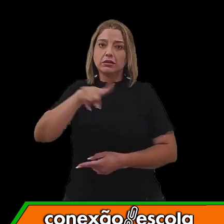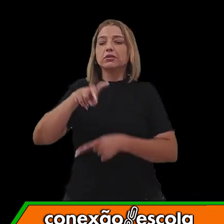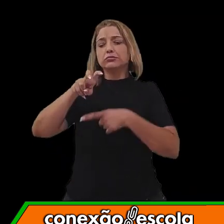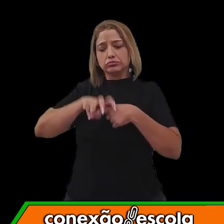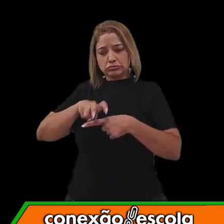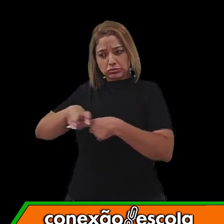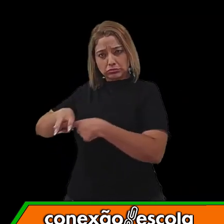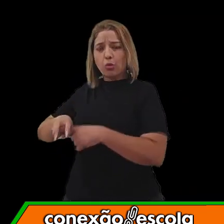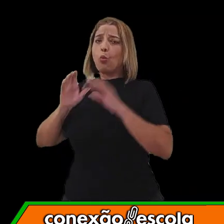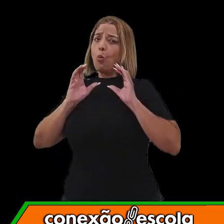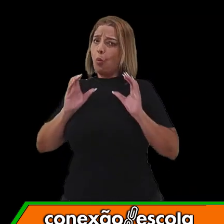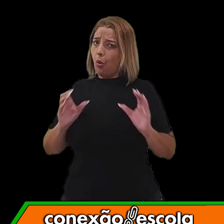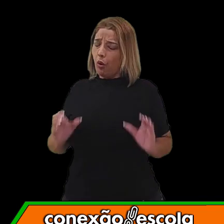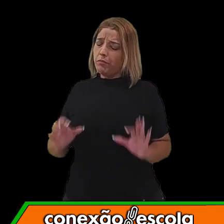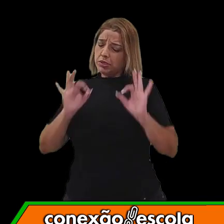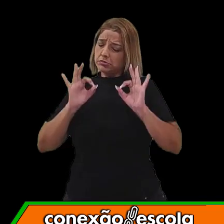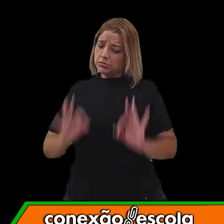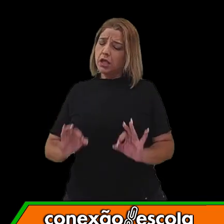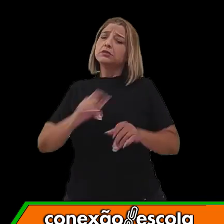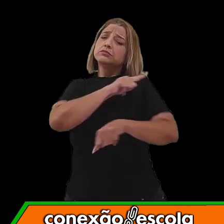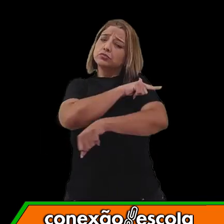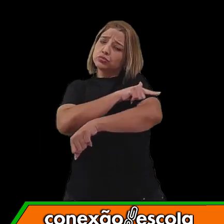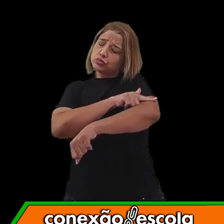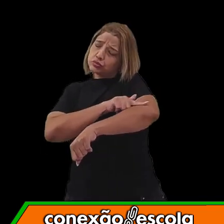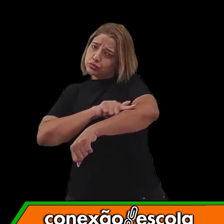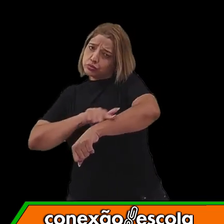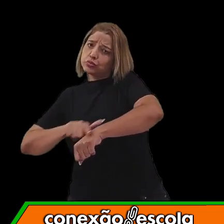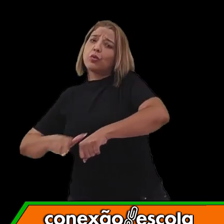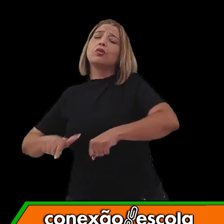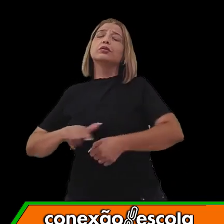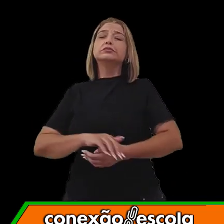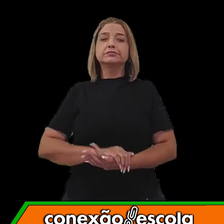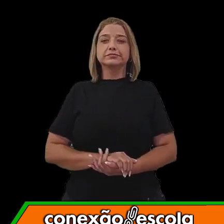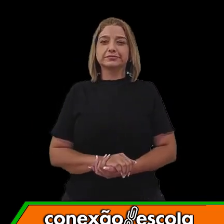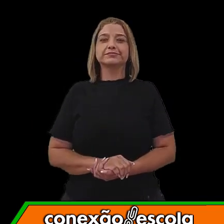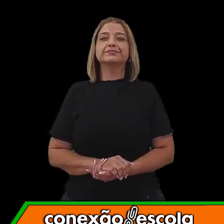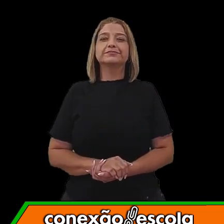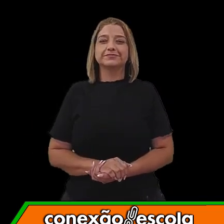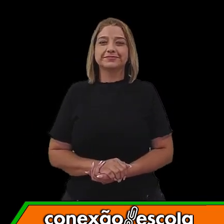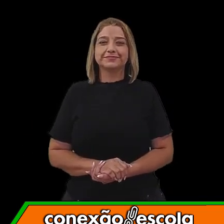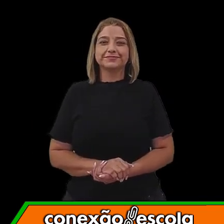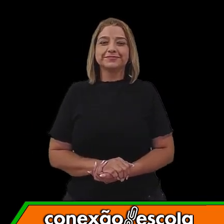Sentariam comportadas, teriam boas maneiras.